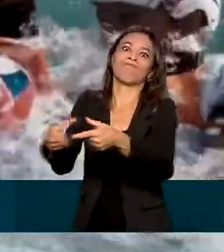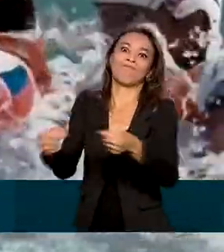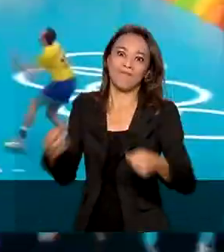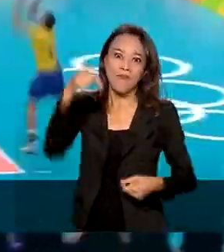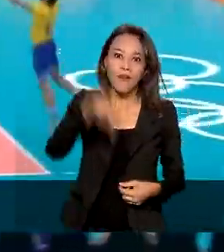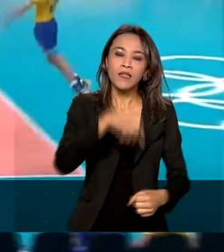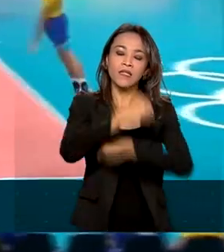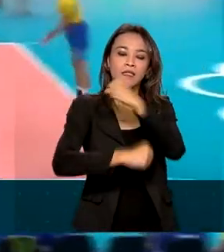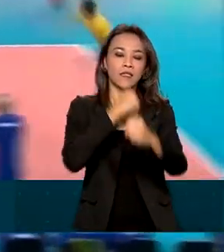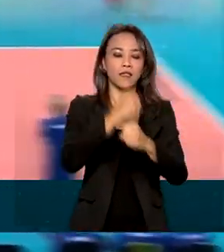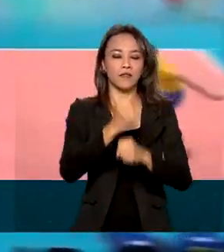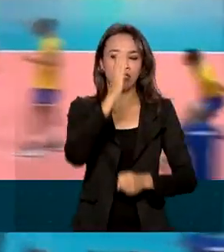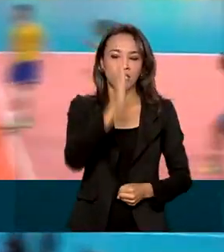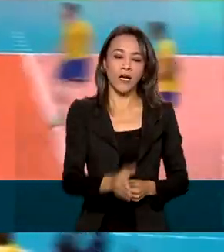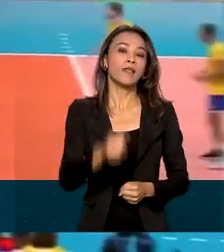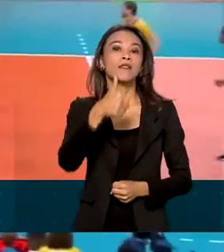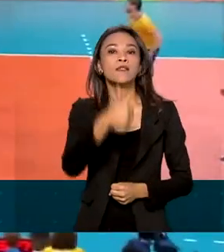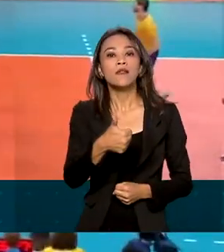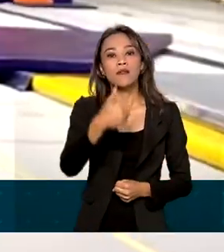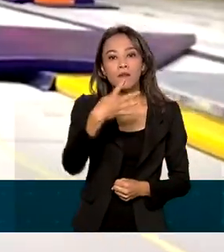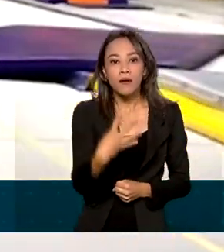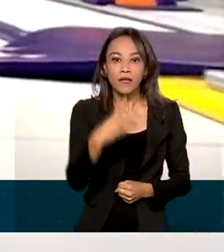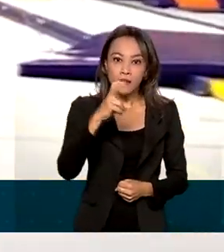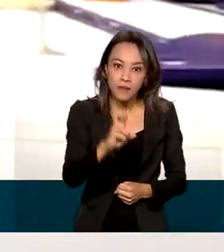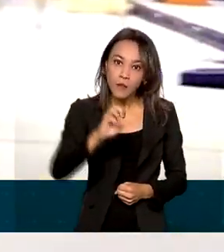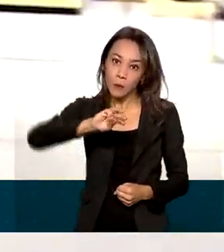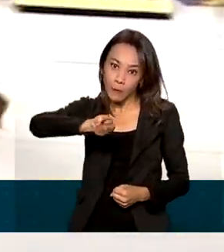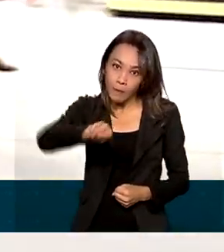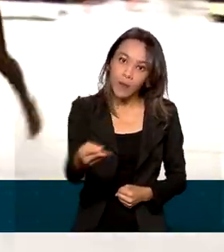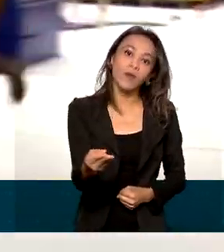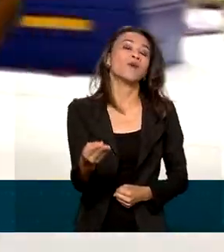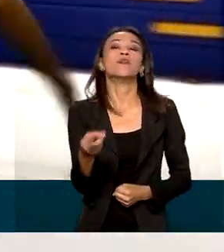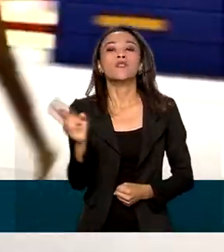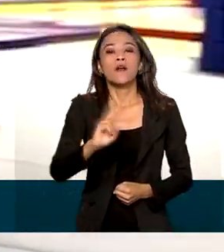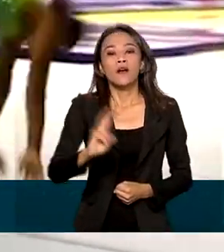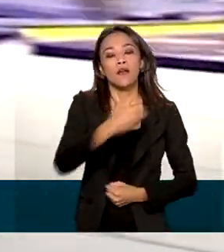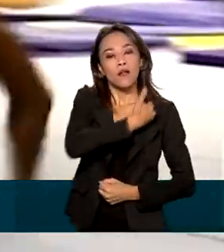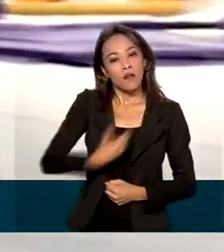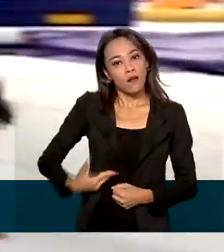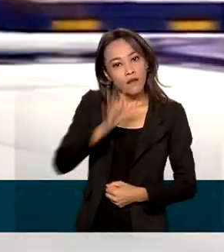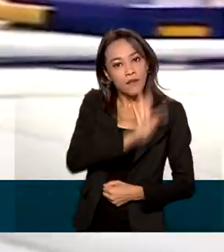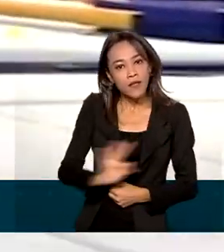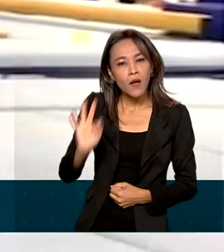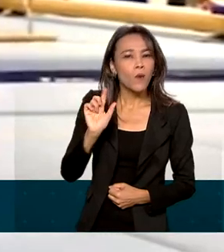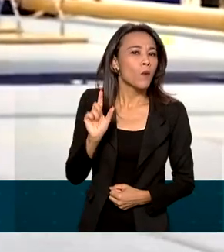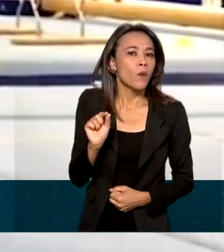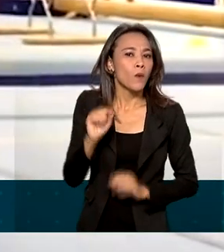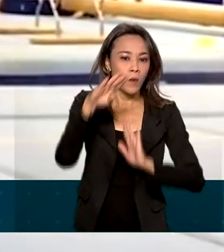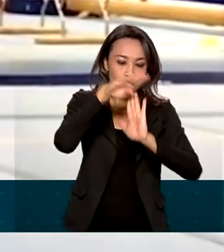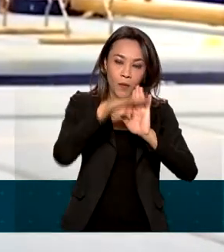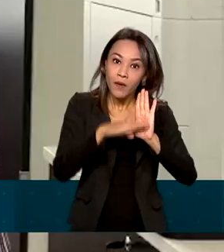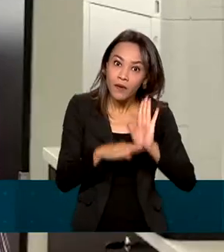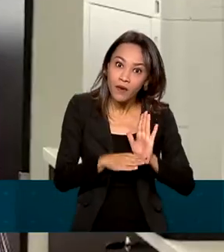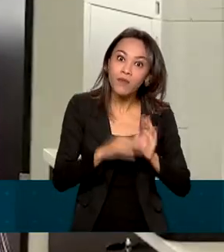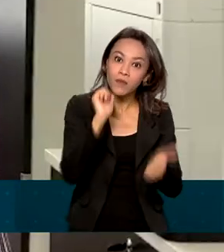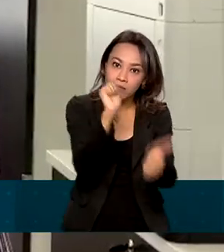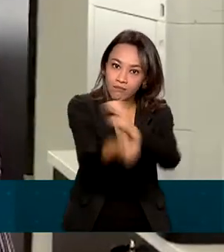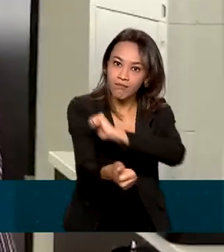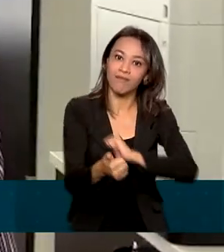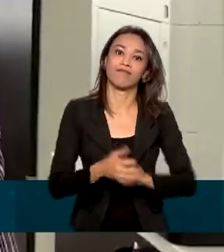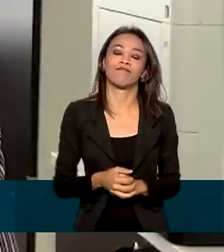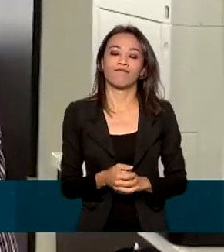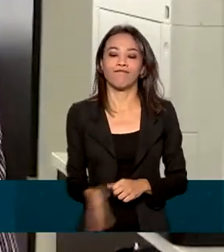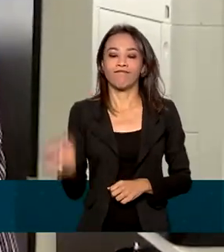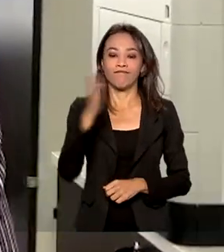neste ano foi feito investimento de 145 milhões de reais pelo governo federal no programa bolsa-atleta o